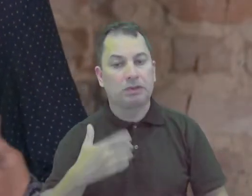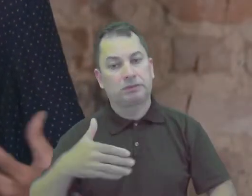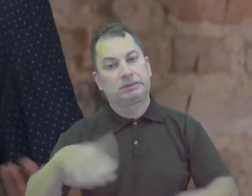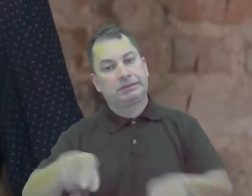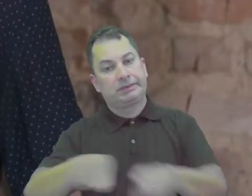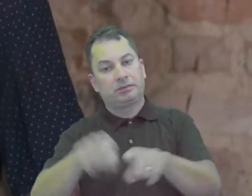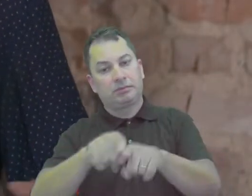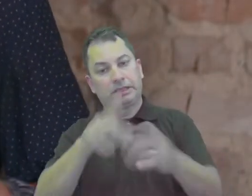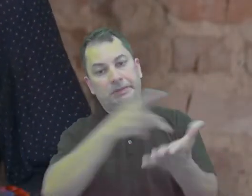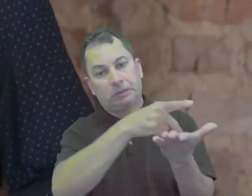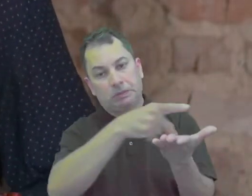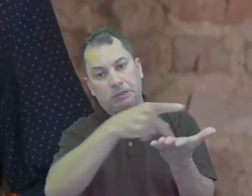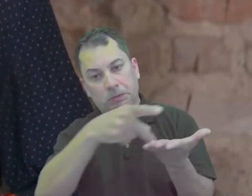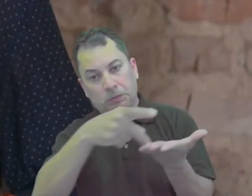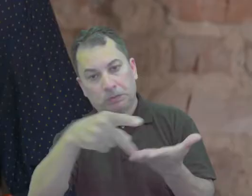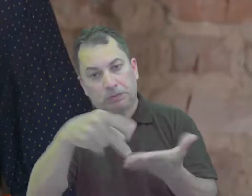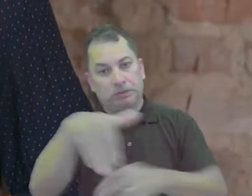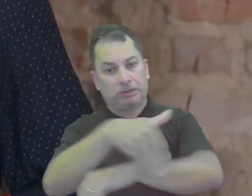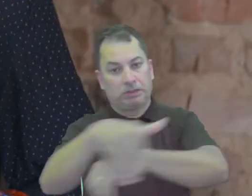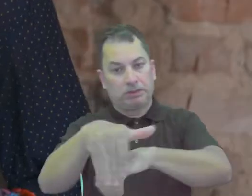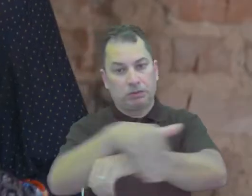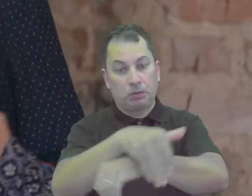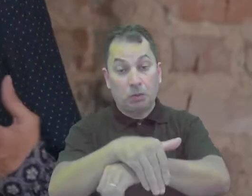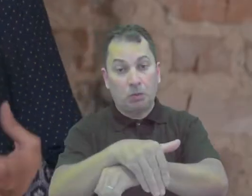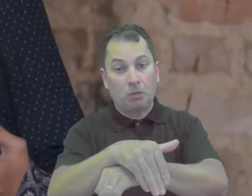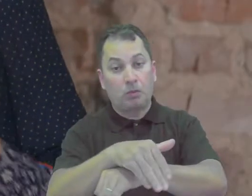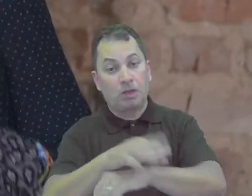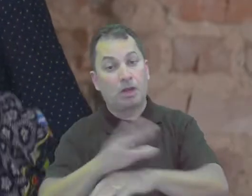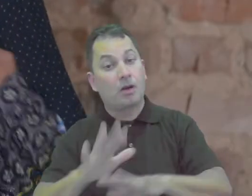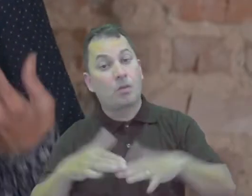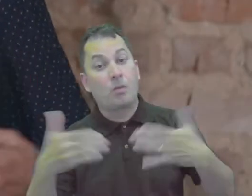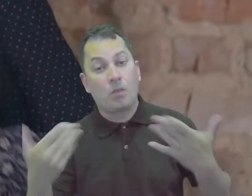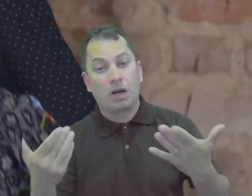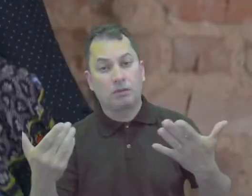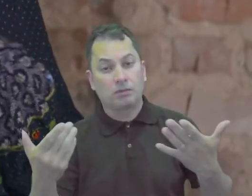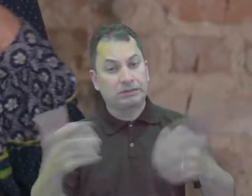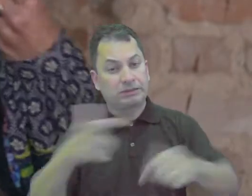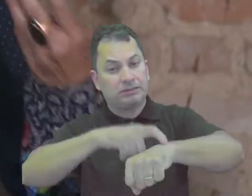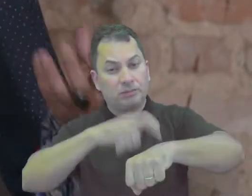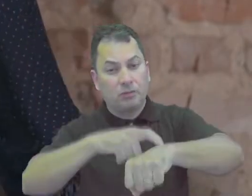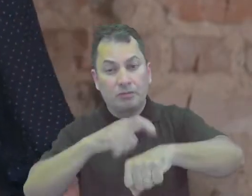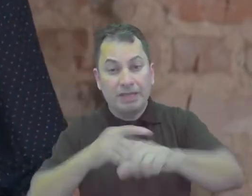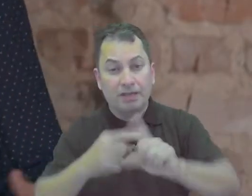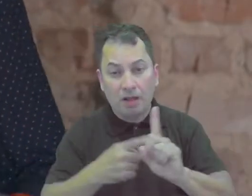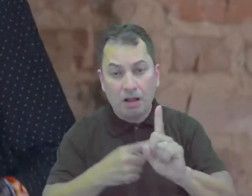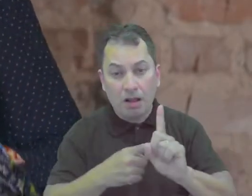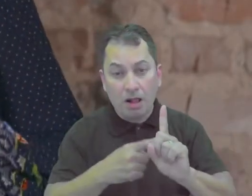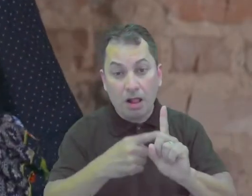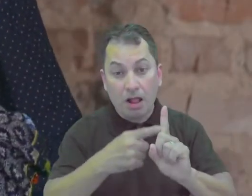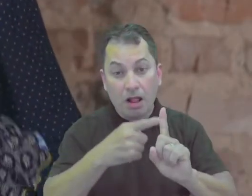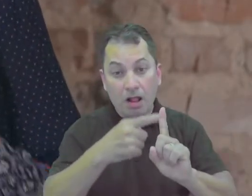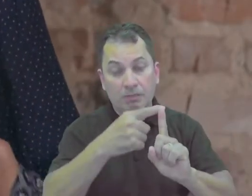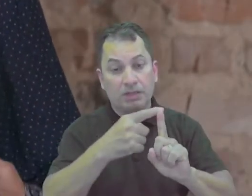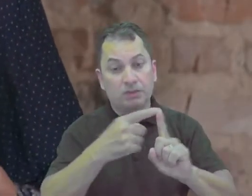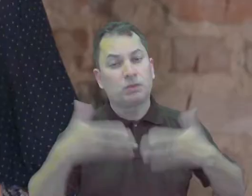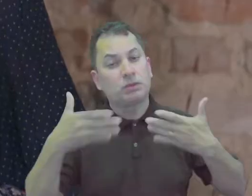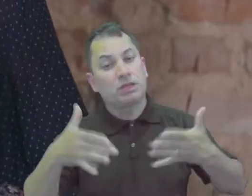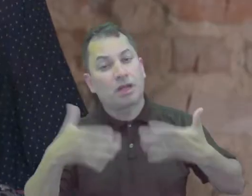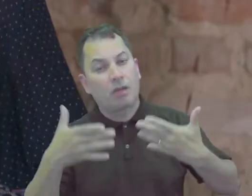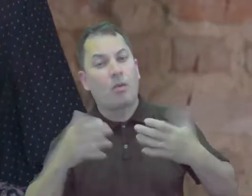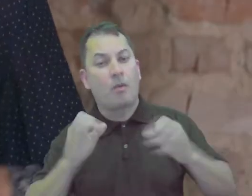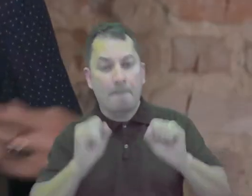em um período de ondas de calor, vai ter uma condição de tomar banho várias vezes, vai